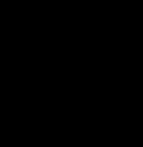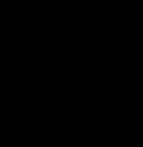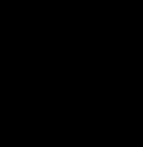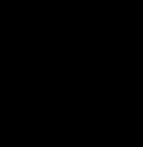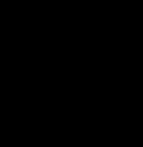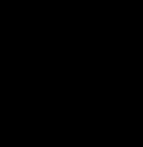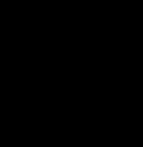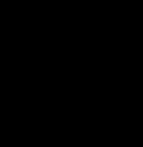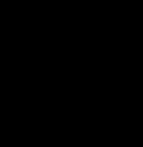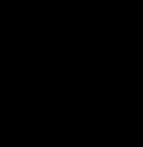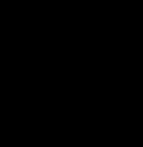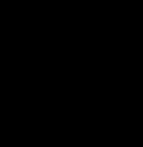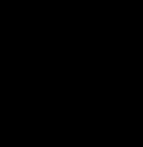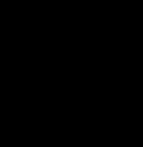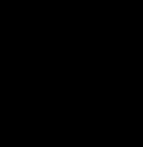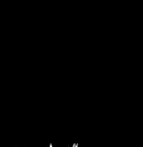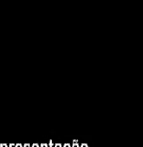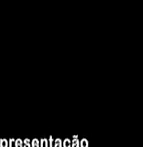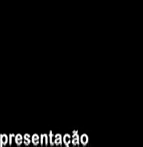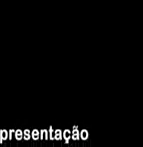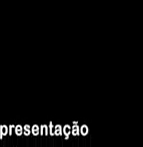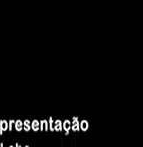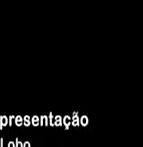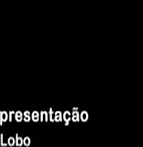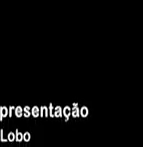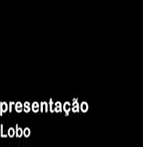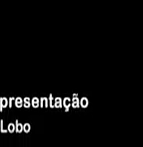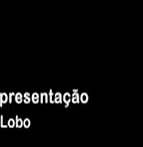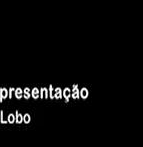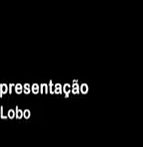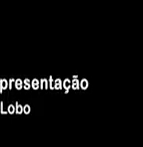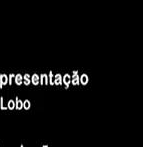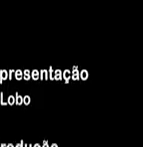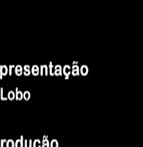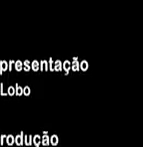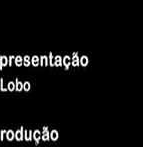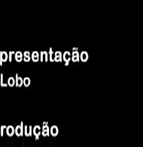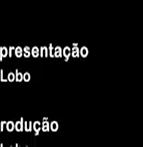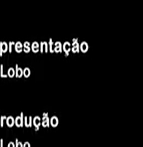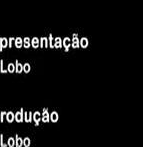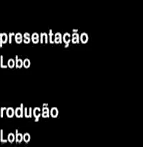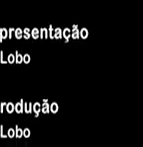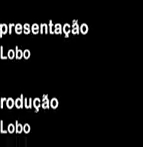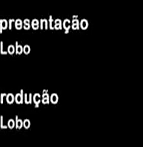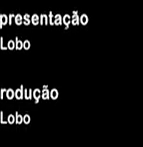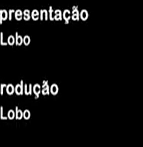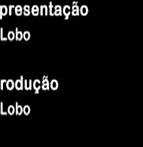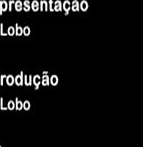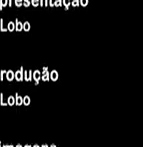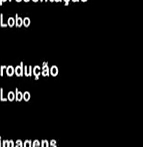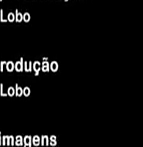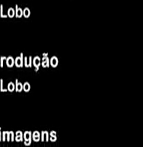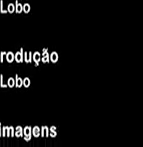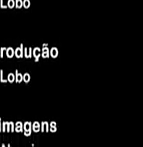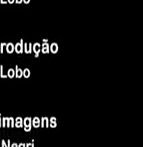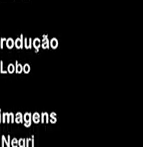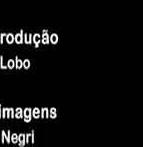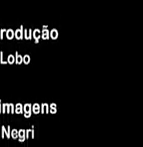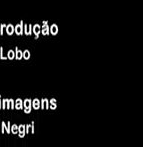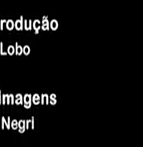próxima o riso de Eduardo Galeano Era Uma Vez numa floresta um homem